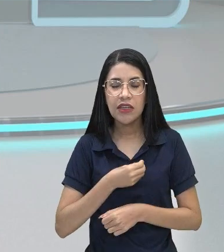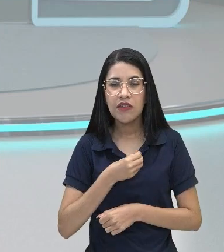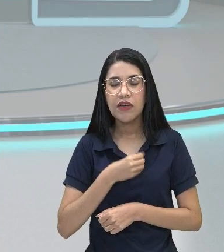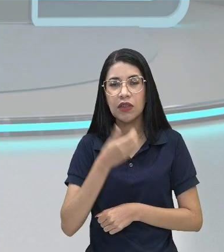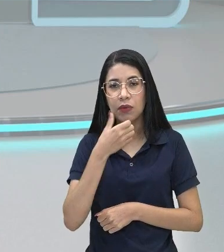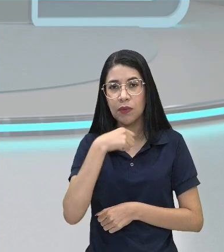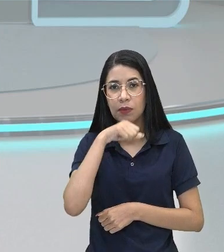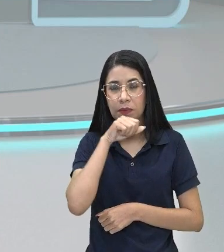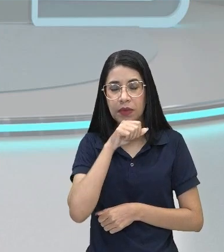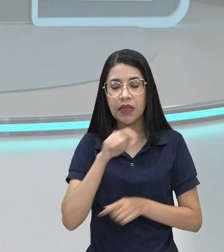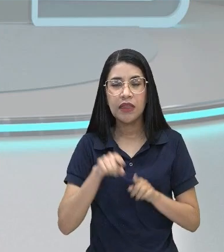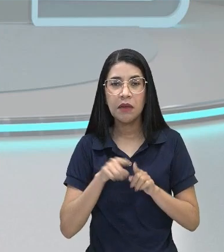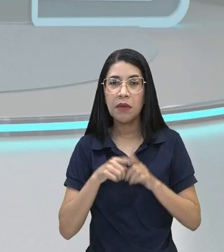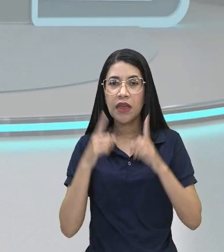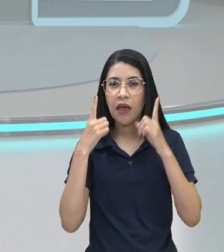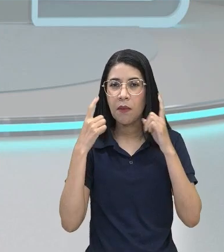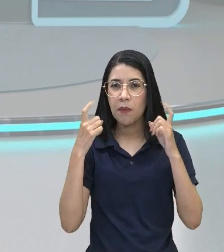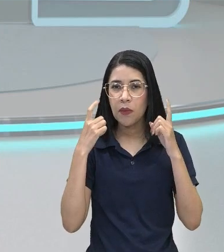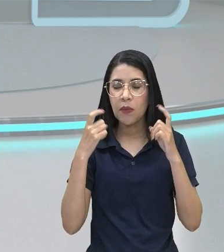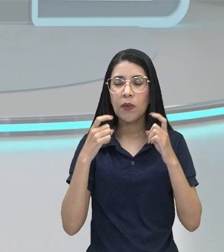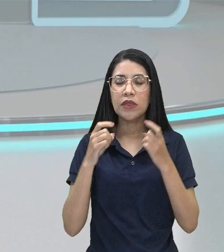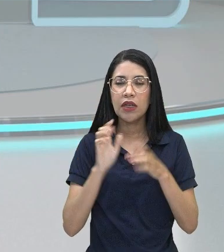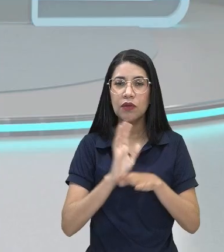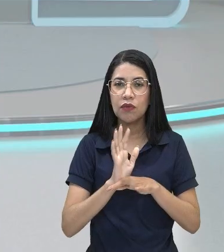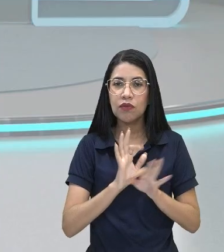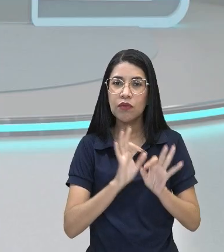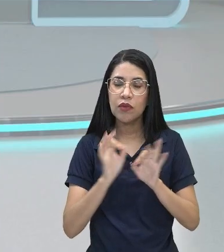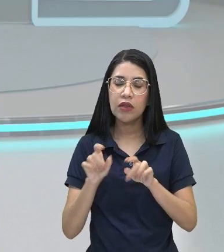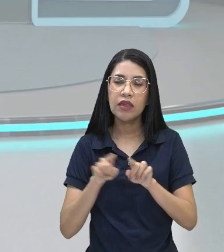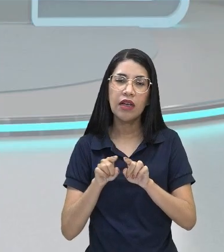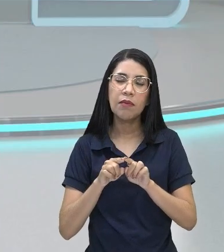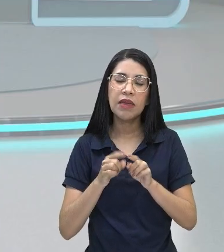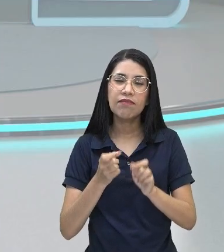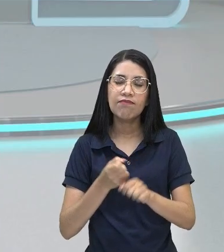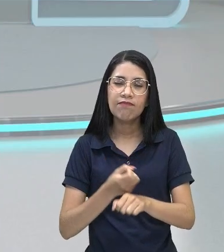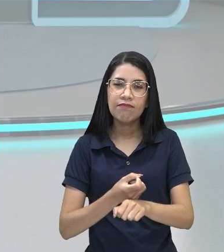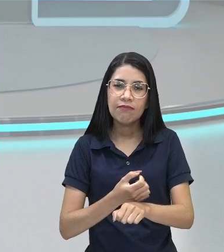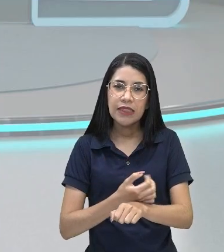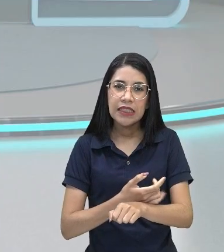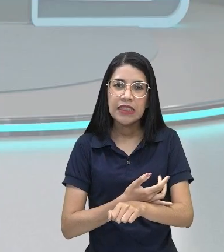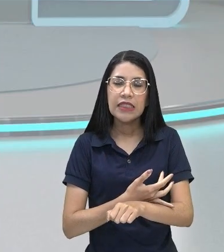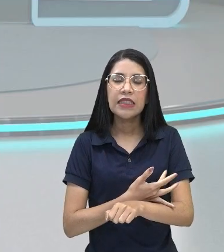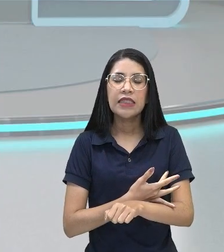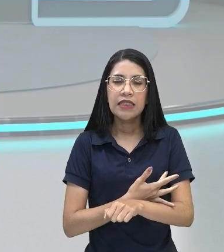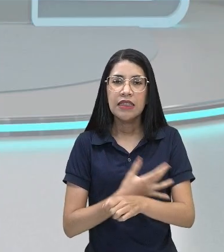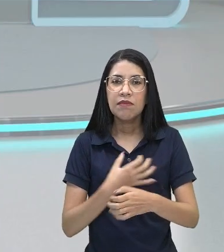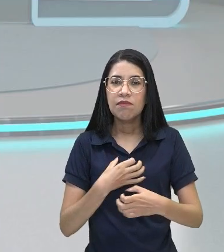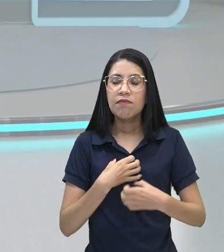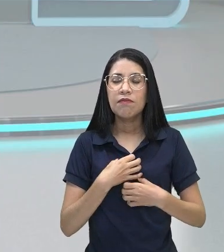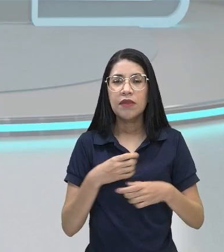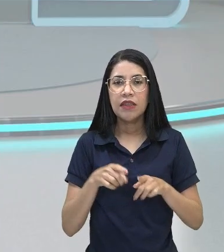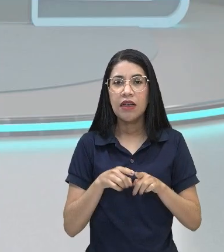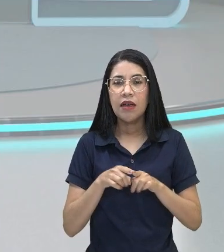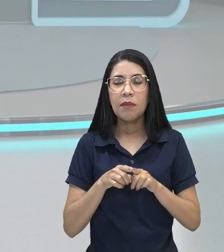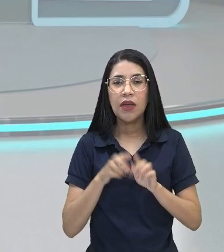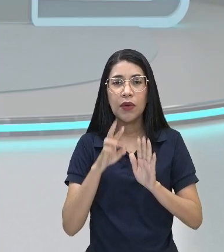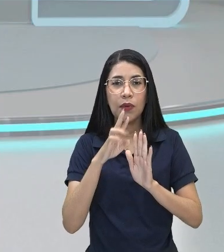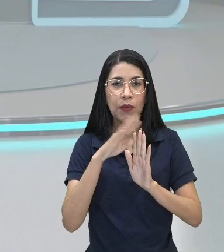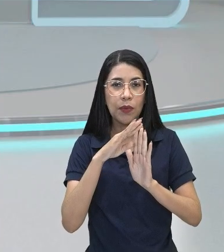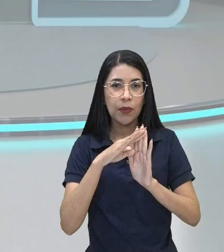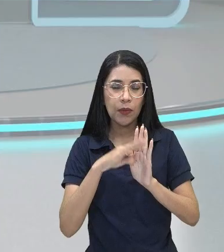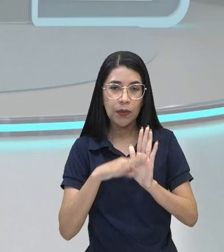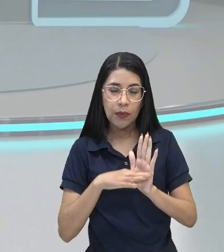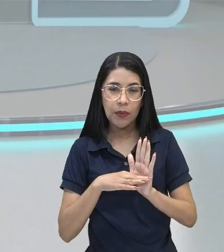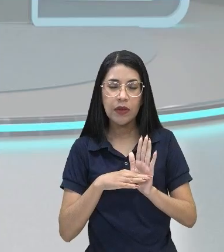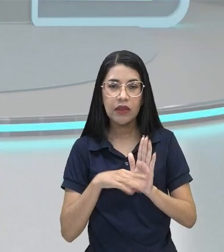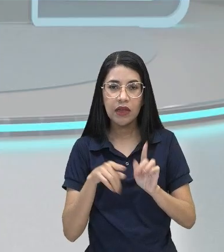A trilha sonora embala a narrativa com sensibilidade e o roteiro é conduzido com